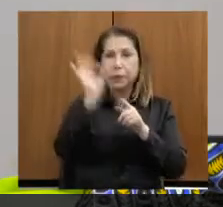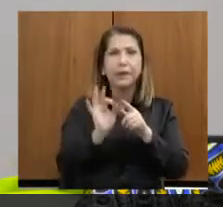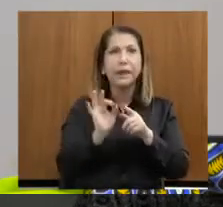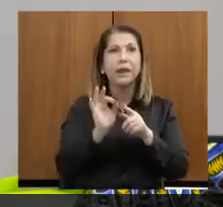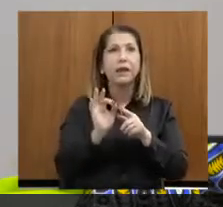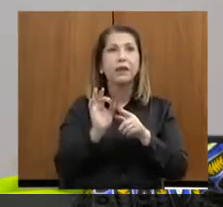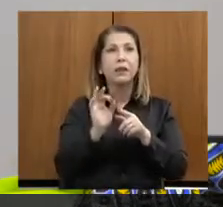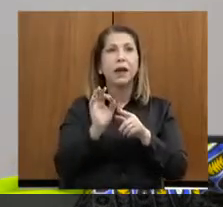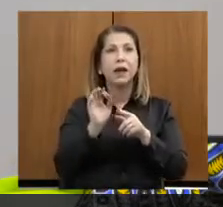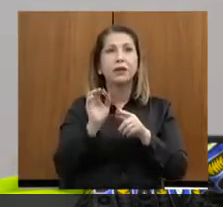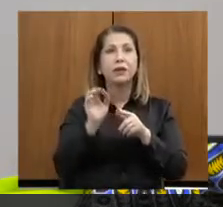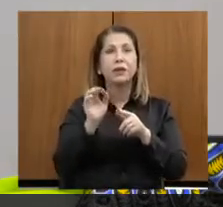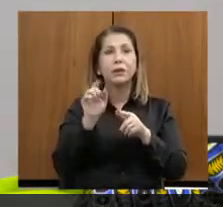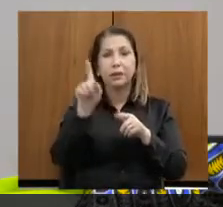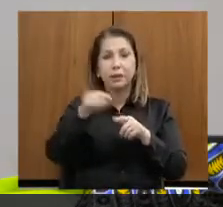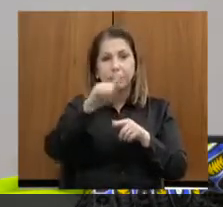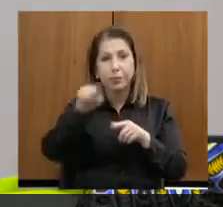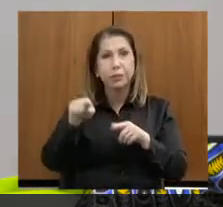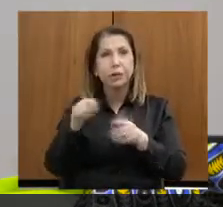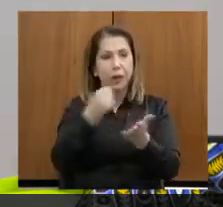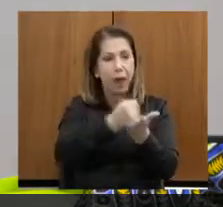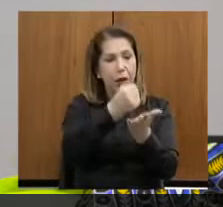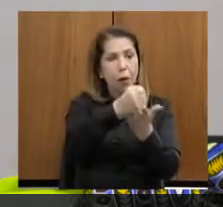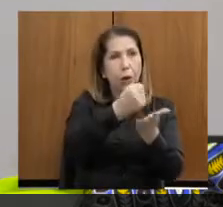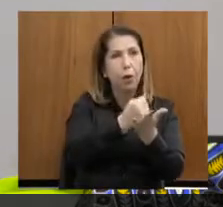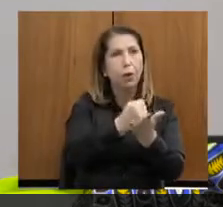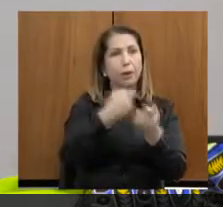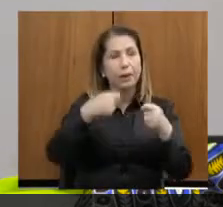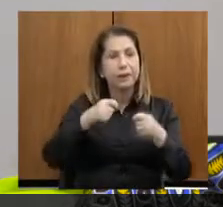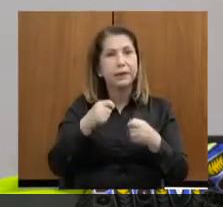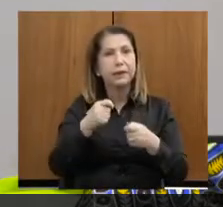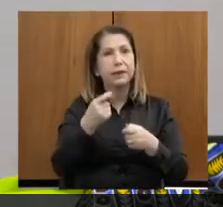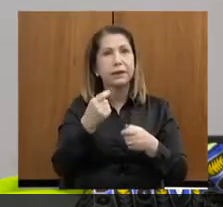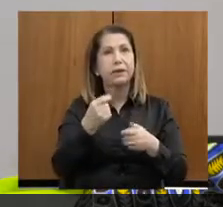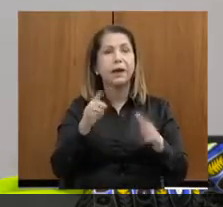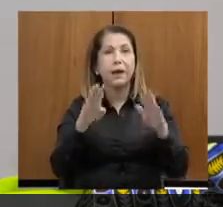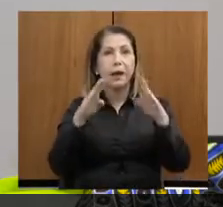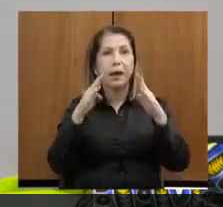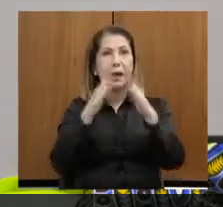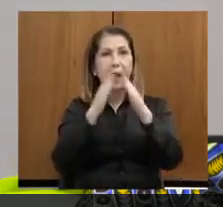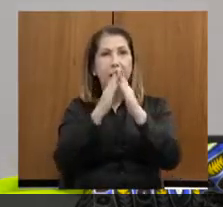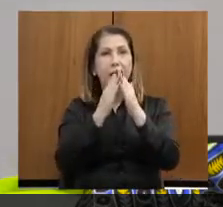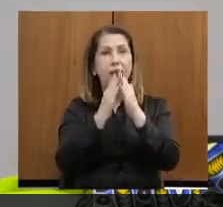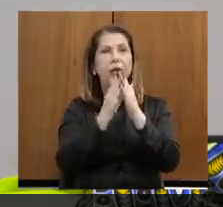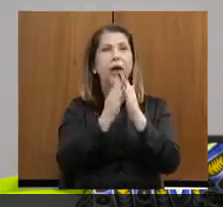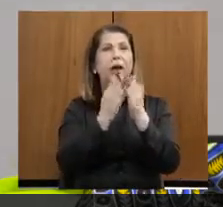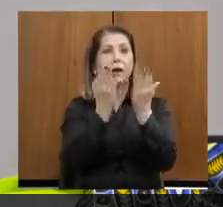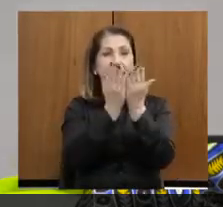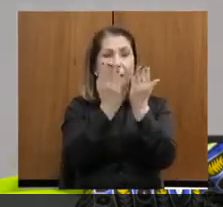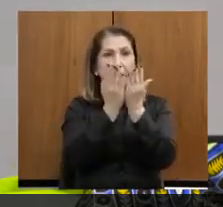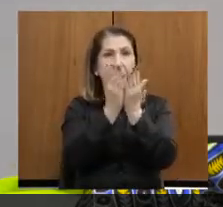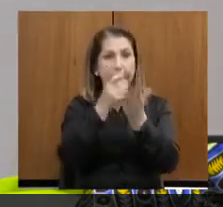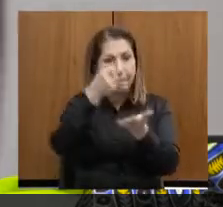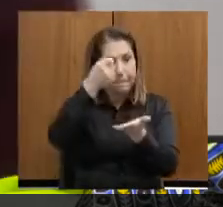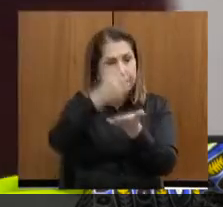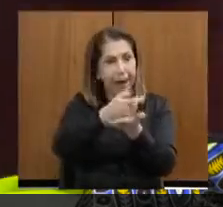não sei se debater isso nos cartórios a igreja protestante paga para registrar tanto